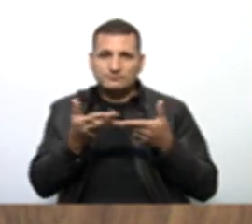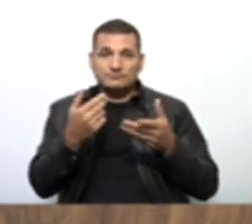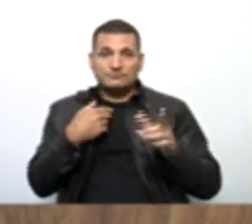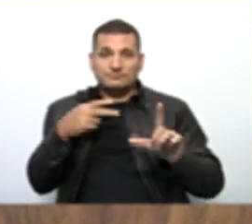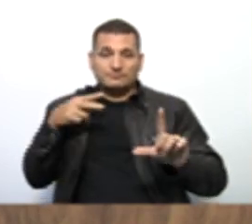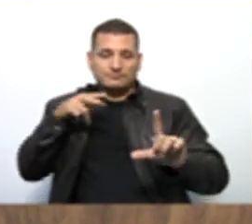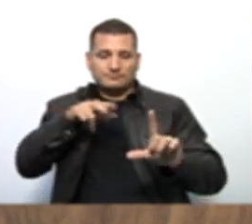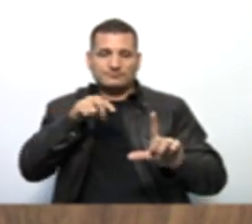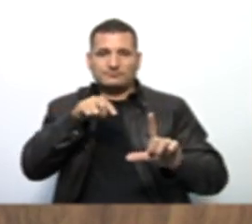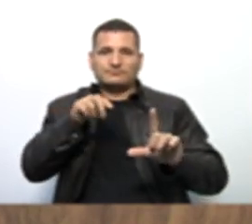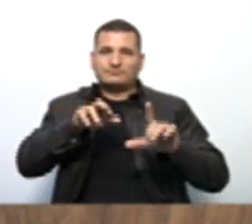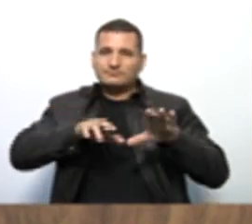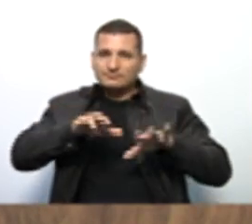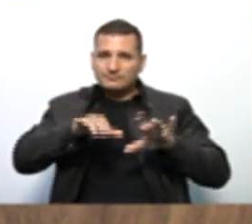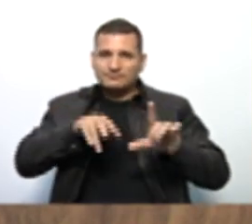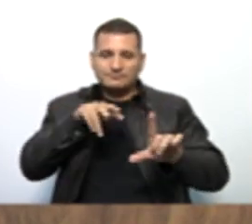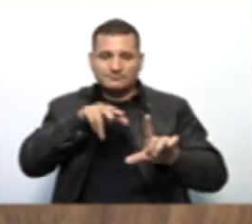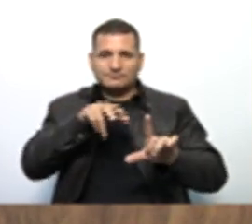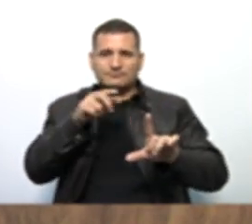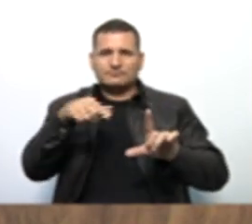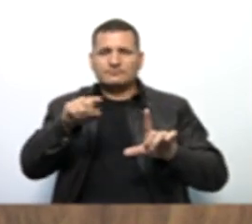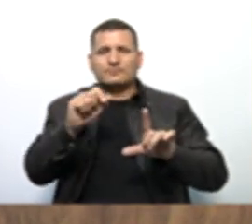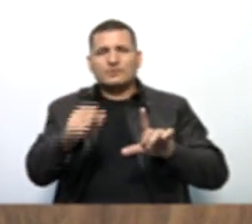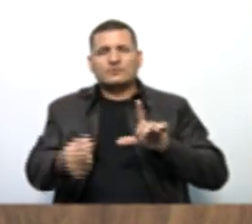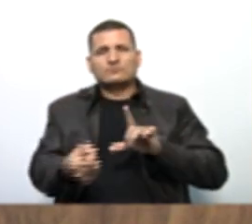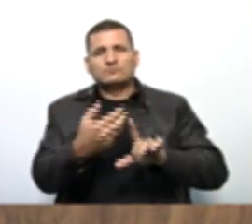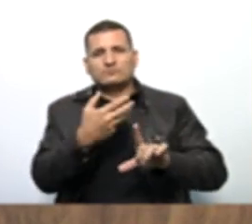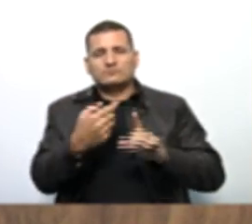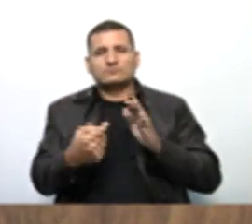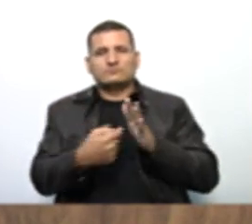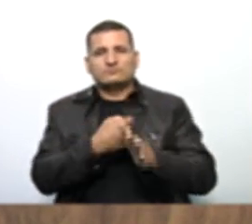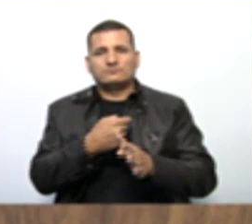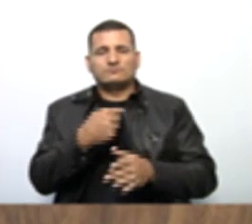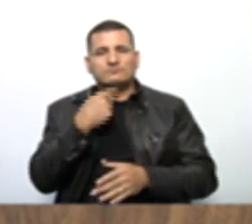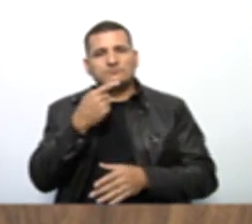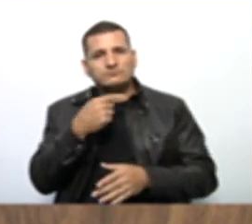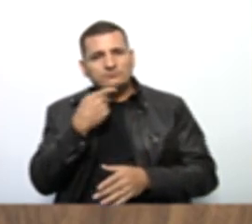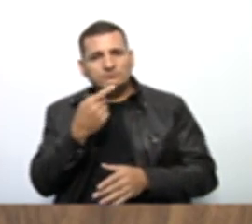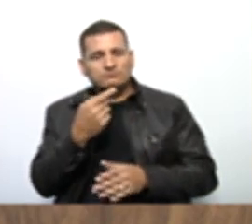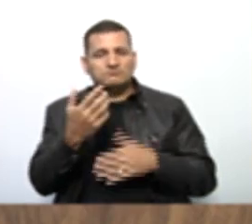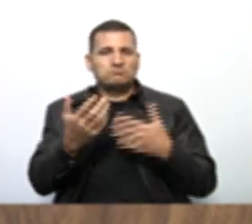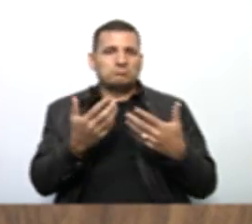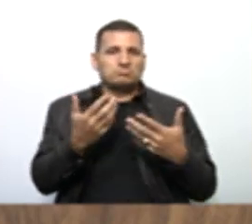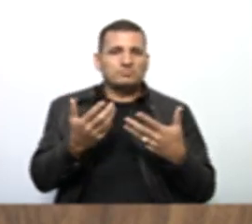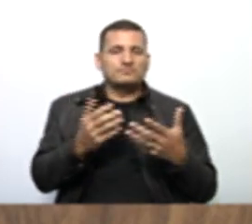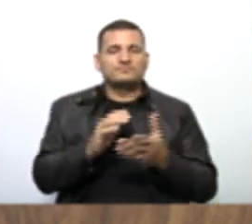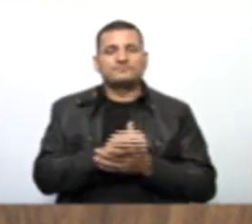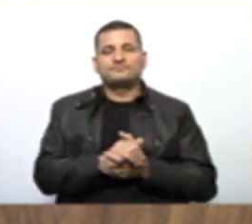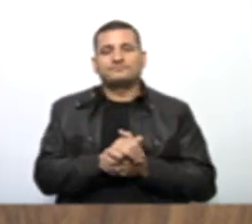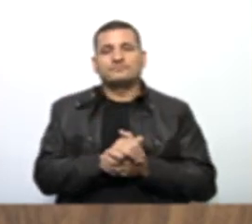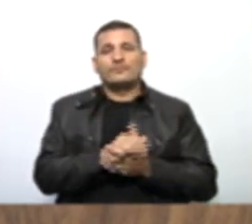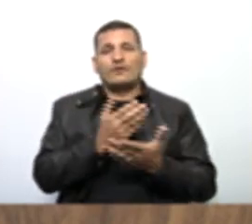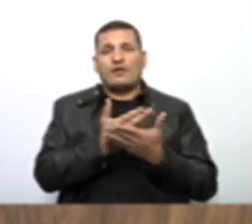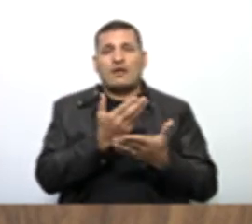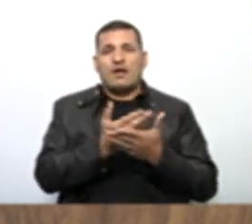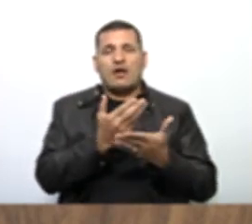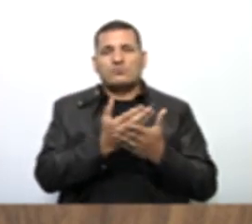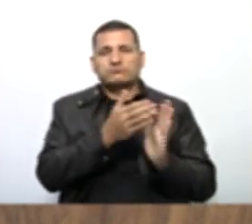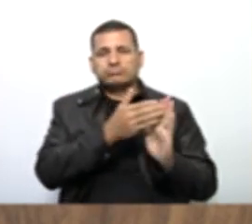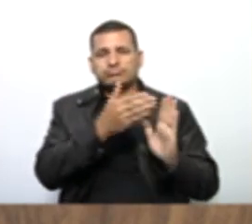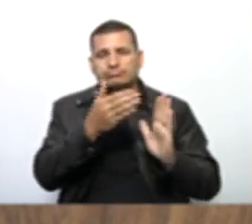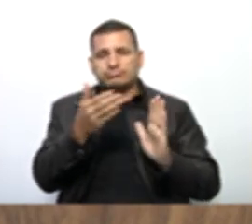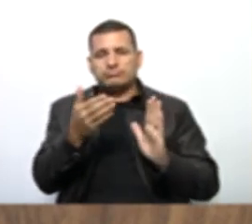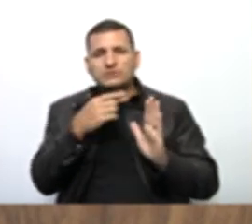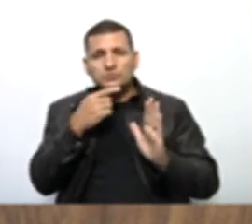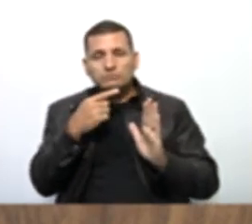virtual para que vocês possam retirar todas as dúvidas que porventura surjam aí no caminho desse nosso aprendizado aqui na